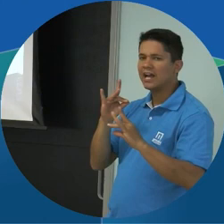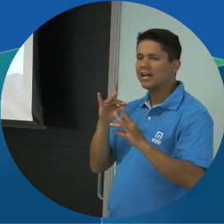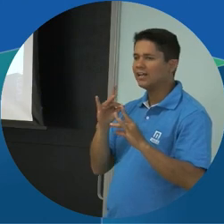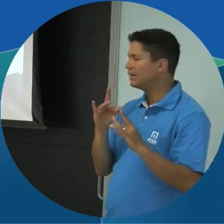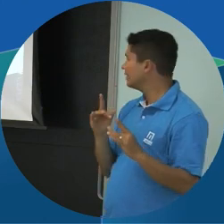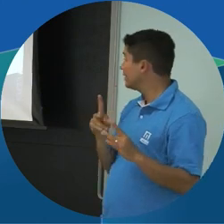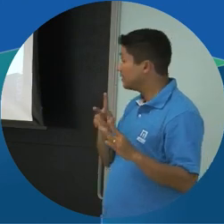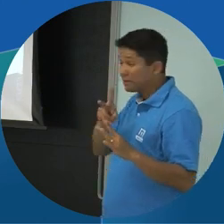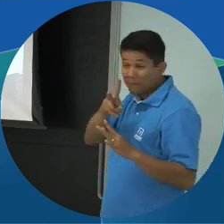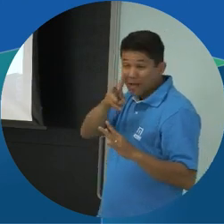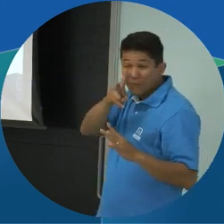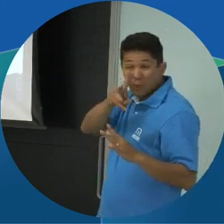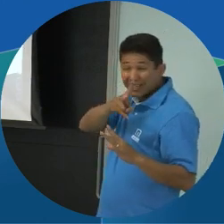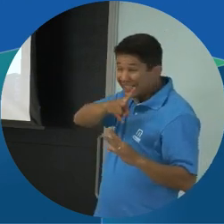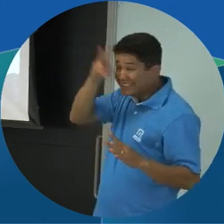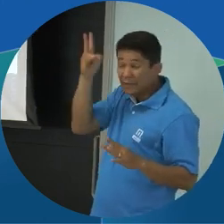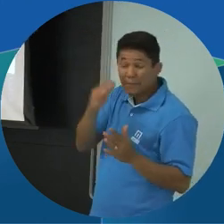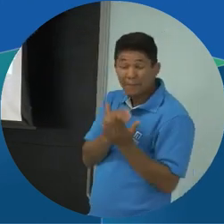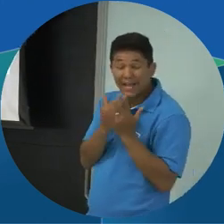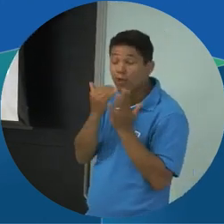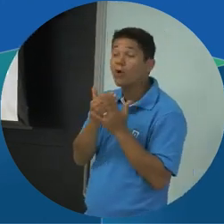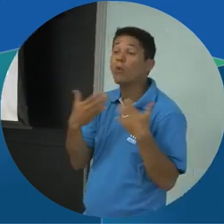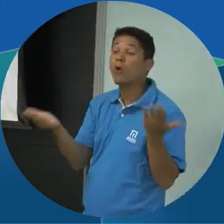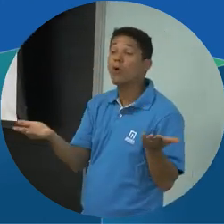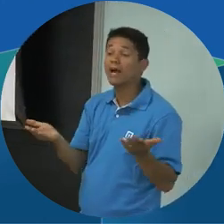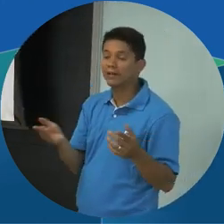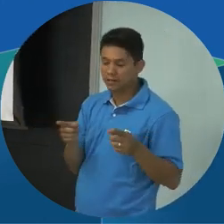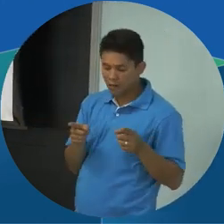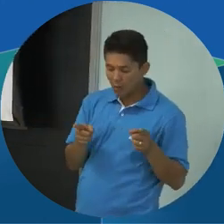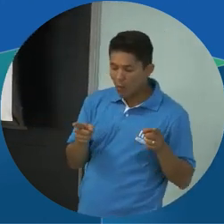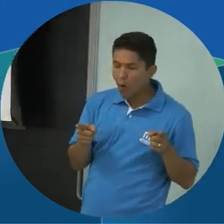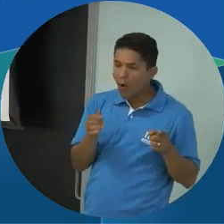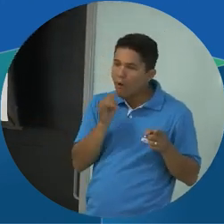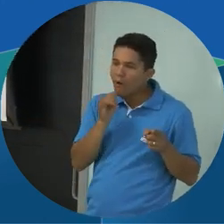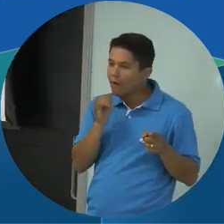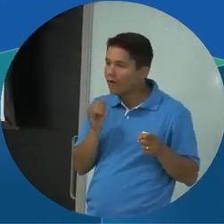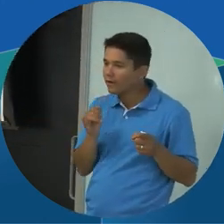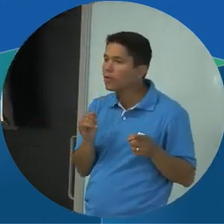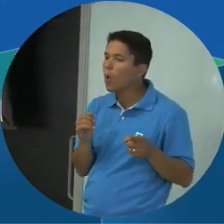maior potência do jato d'água? Tá? Aqui a gente tem